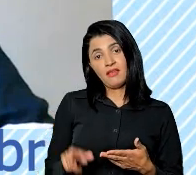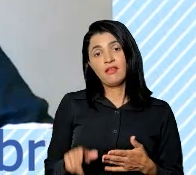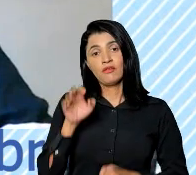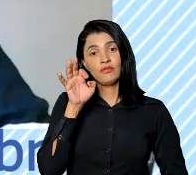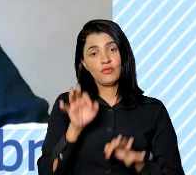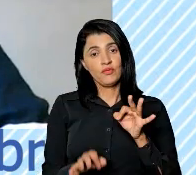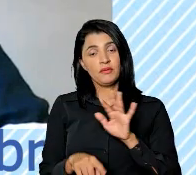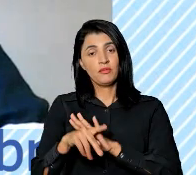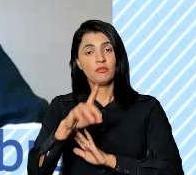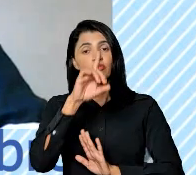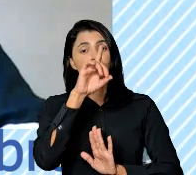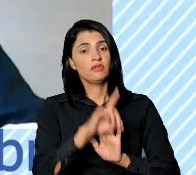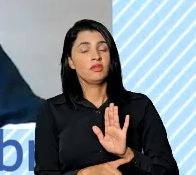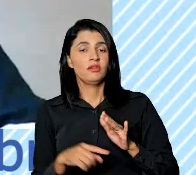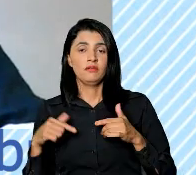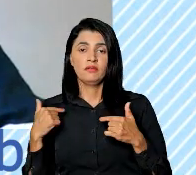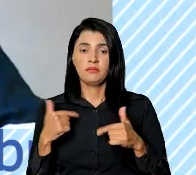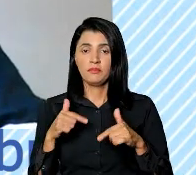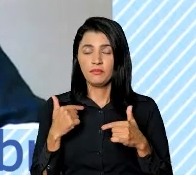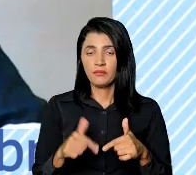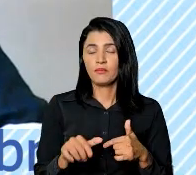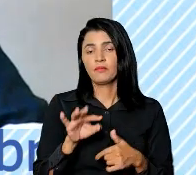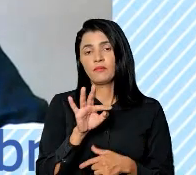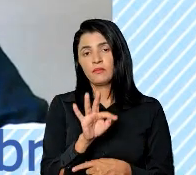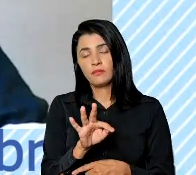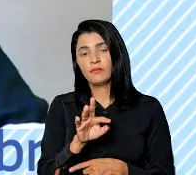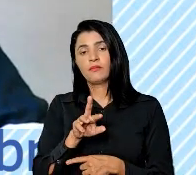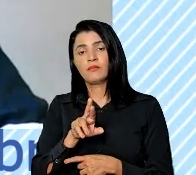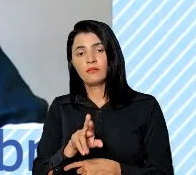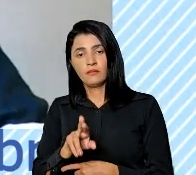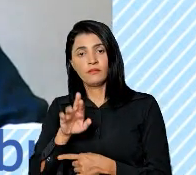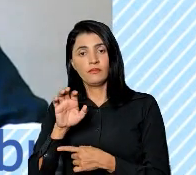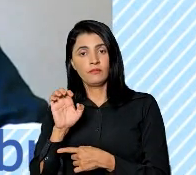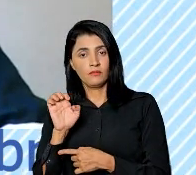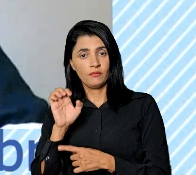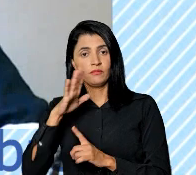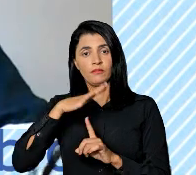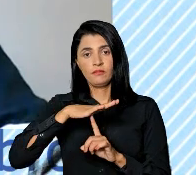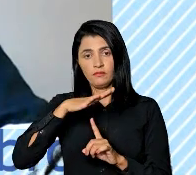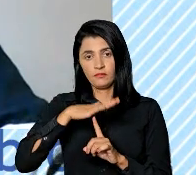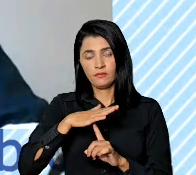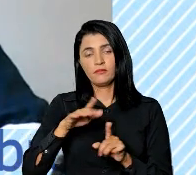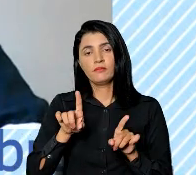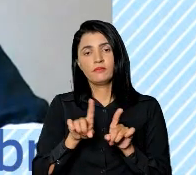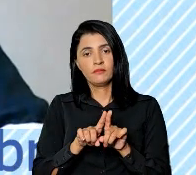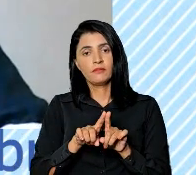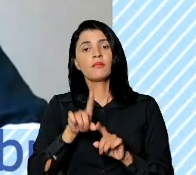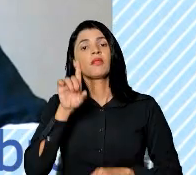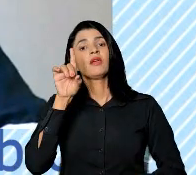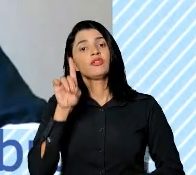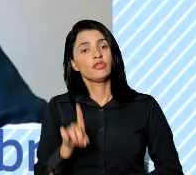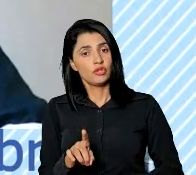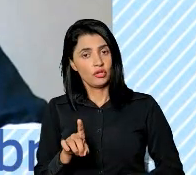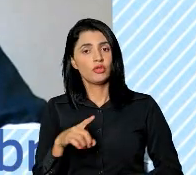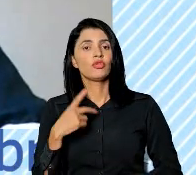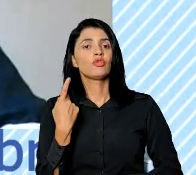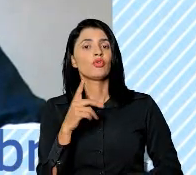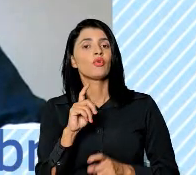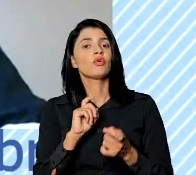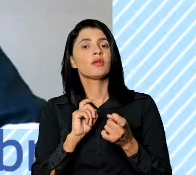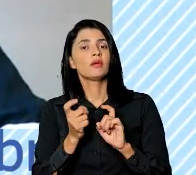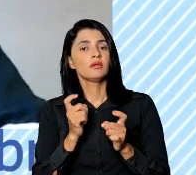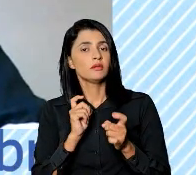em atuação no Tribunal Regional Eleitoral do Paraná, e também diretora diretora